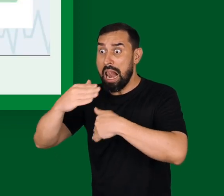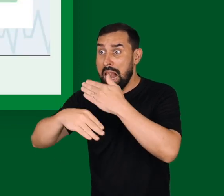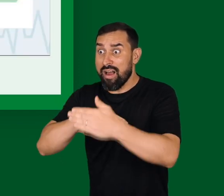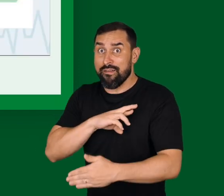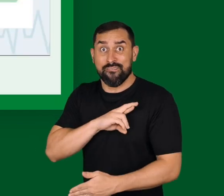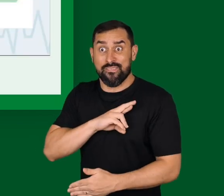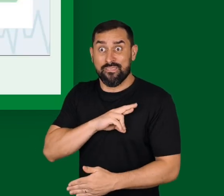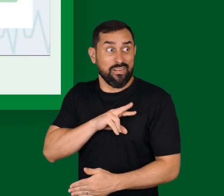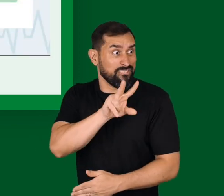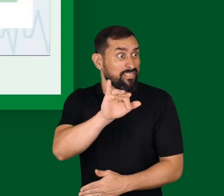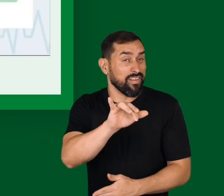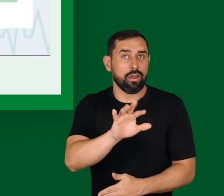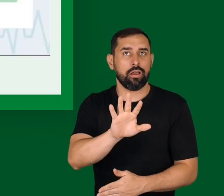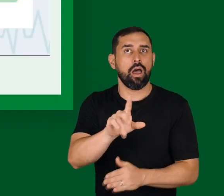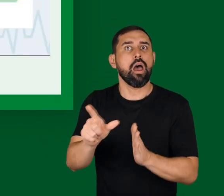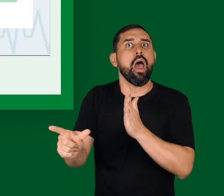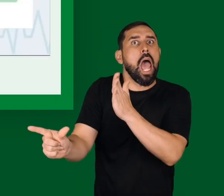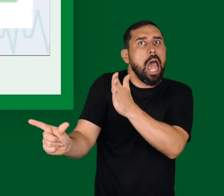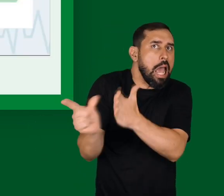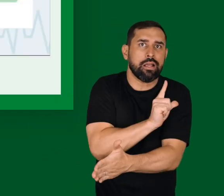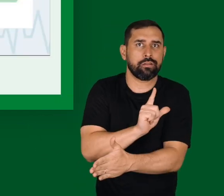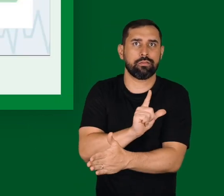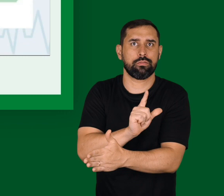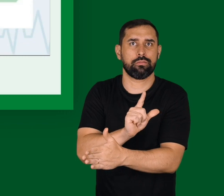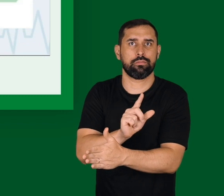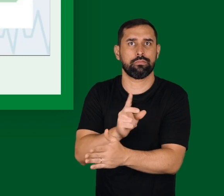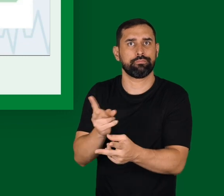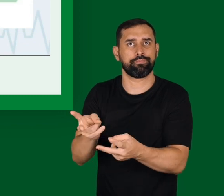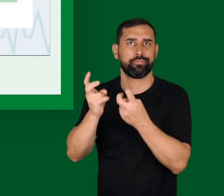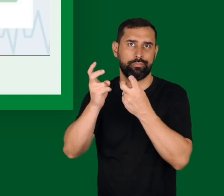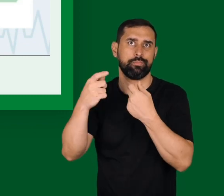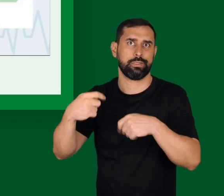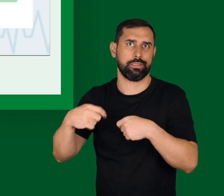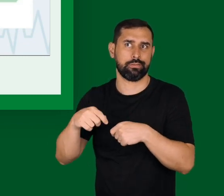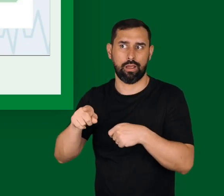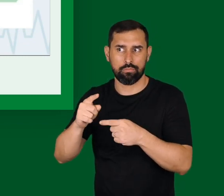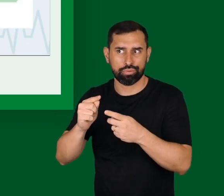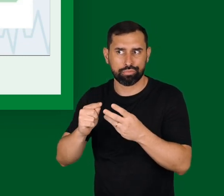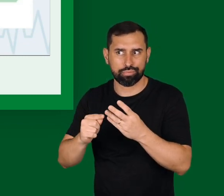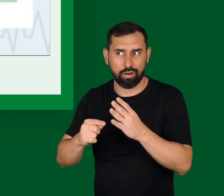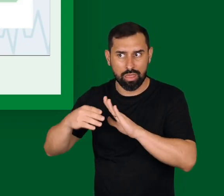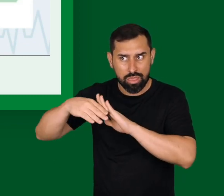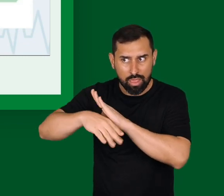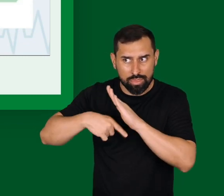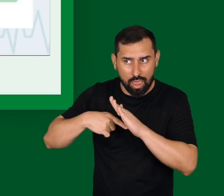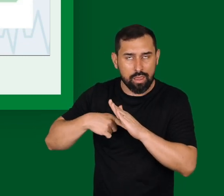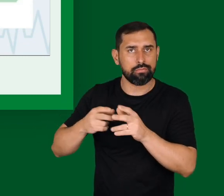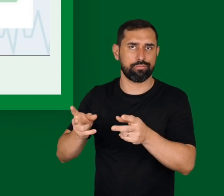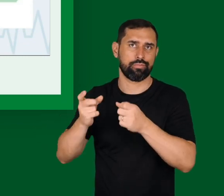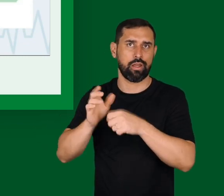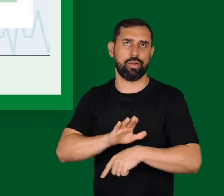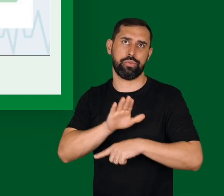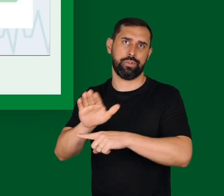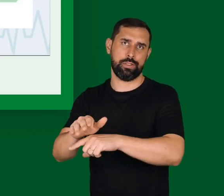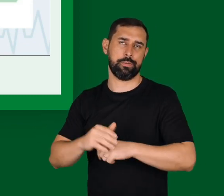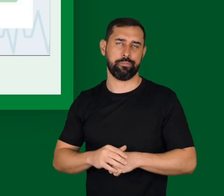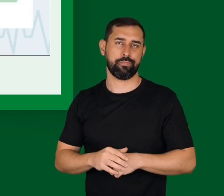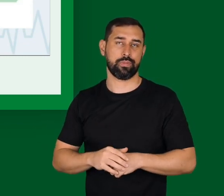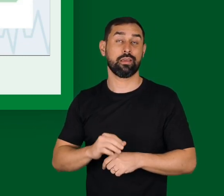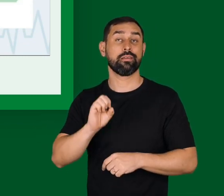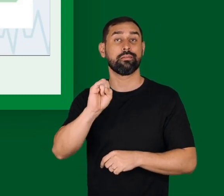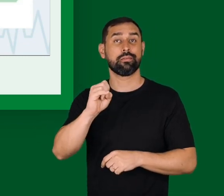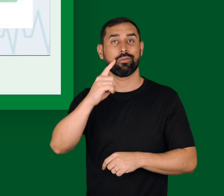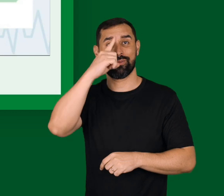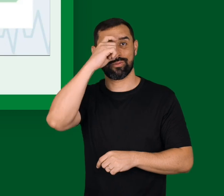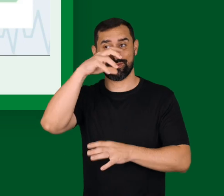seja atendida antes de que tenha uma parada súbita. Então, prever e reconhecer os sintomas iniciais, né?